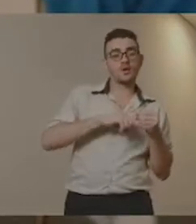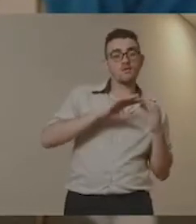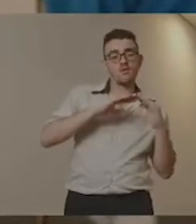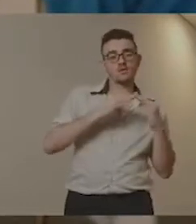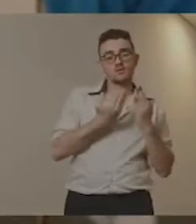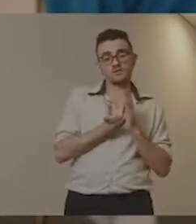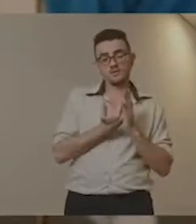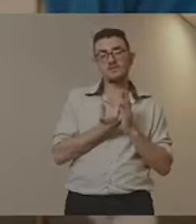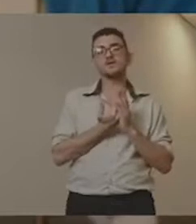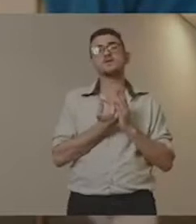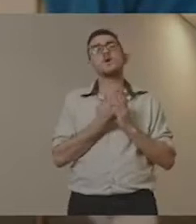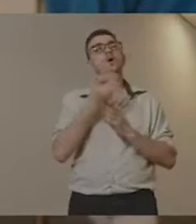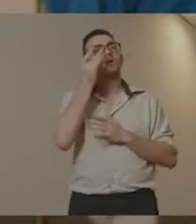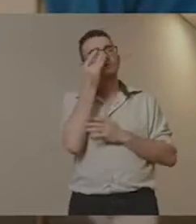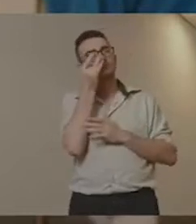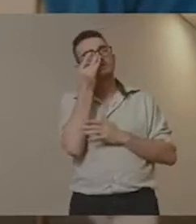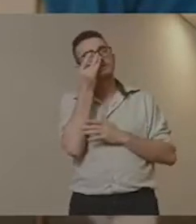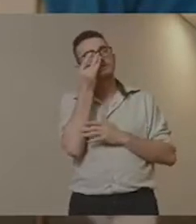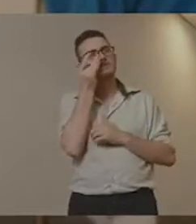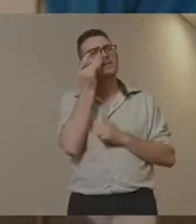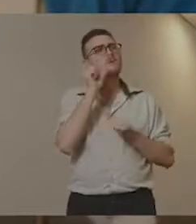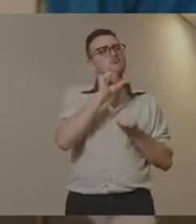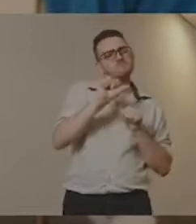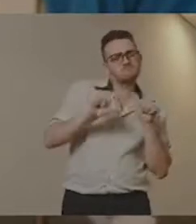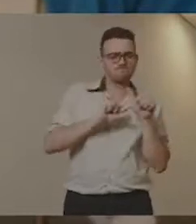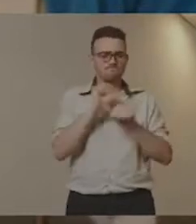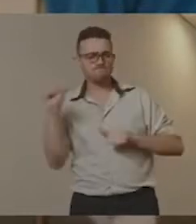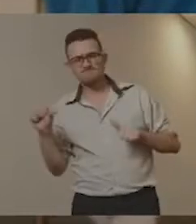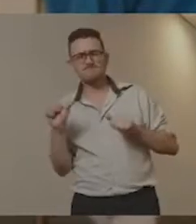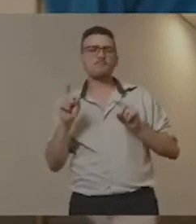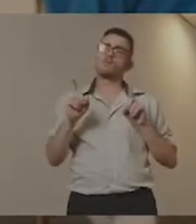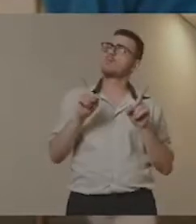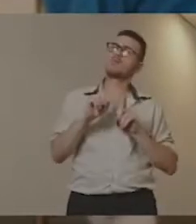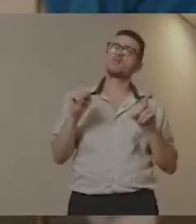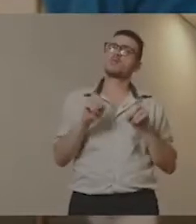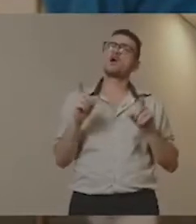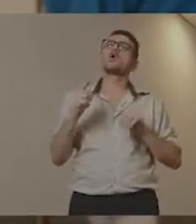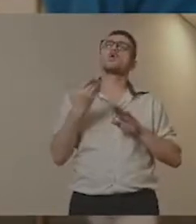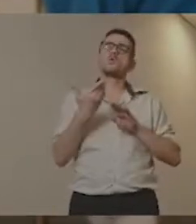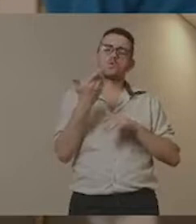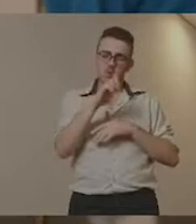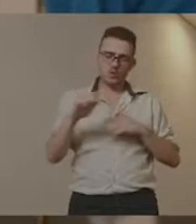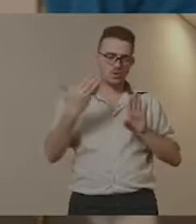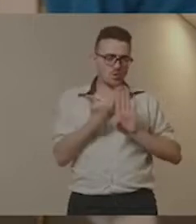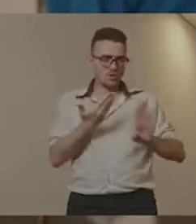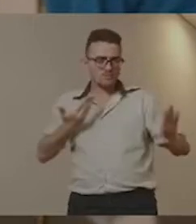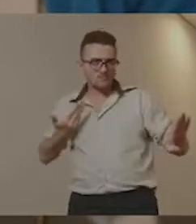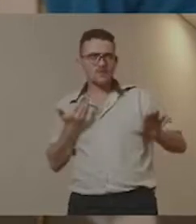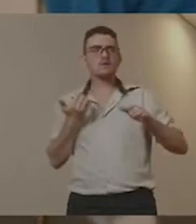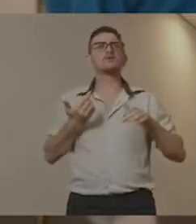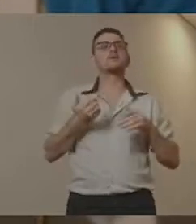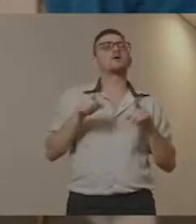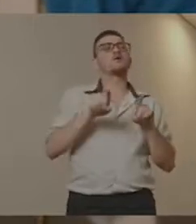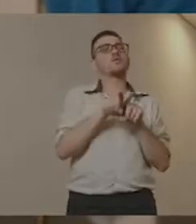com o distanciamento, continua ali com as normas de higiene, porém, a escola recebeu a